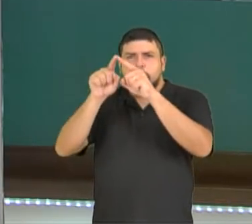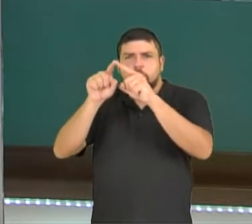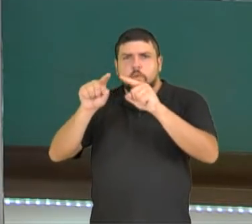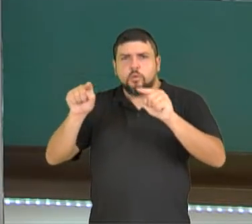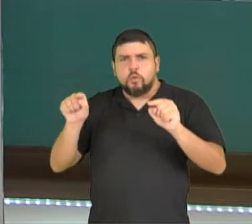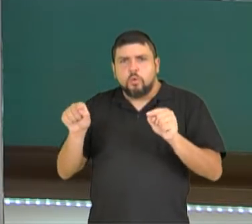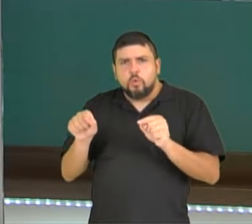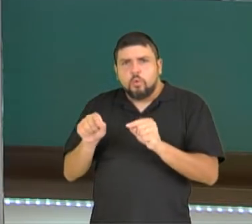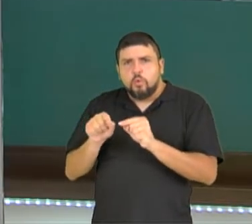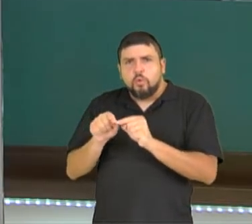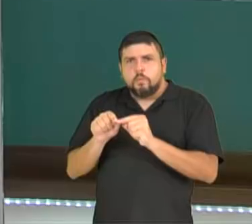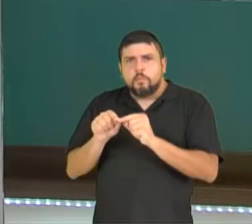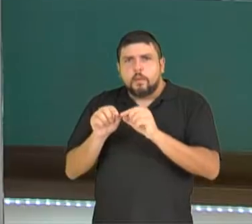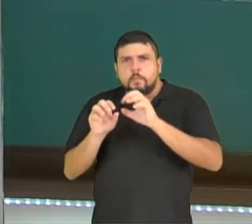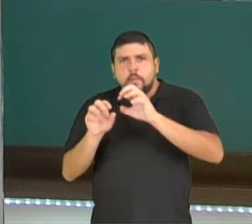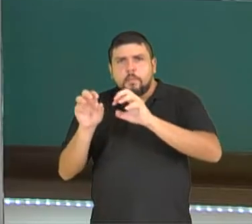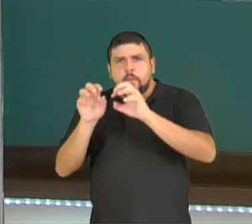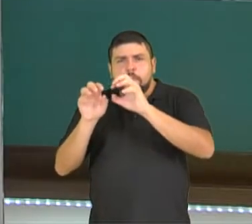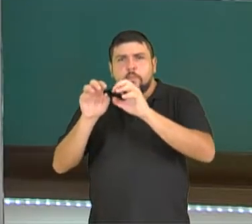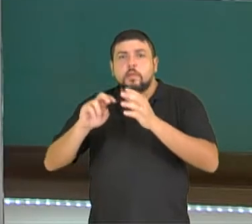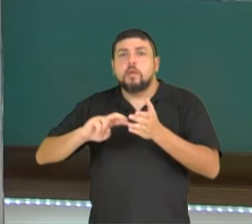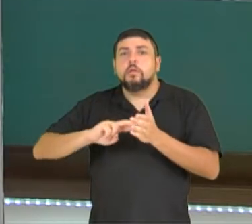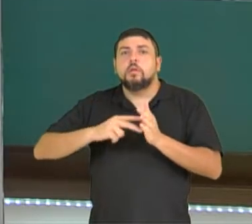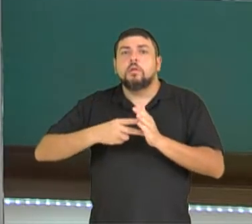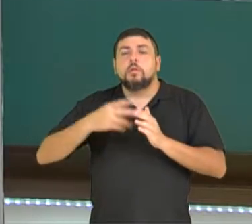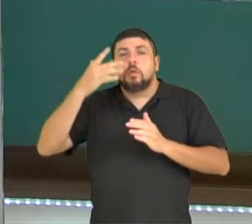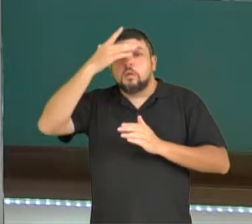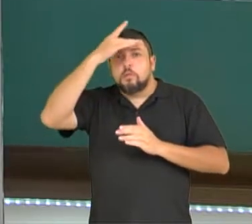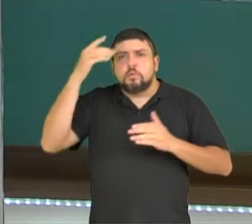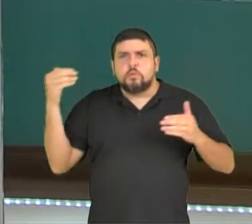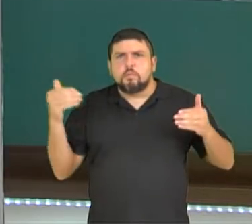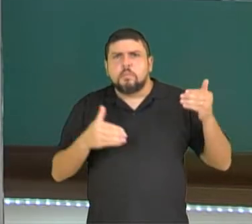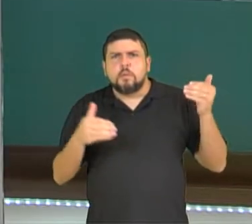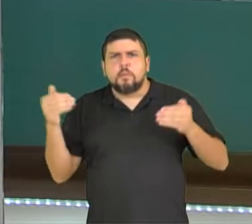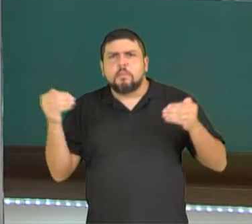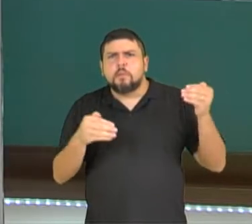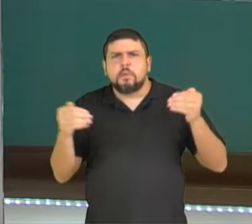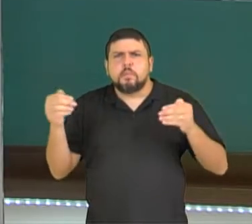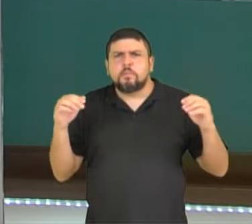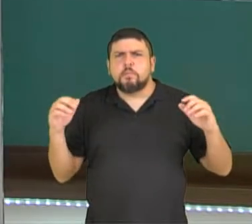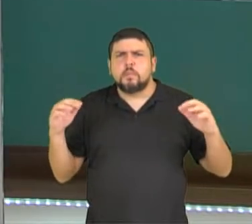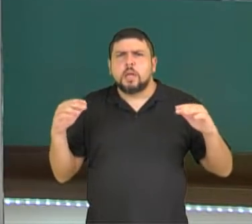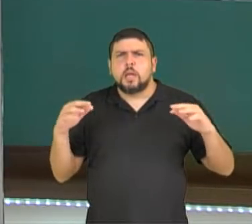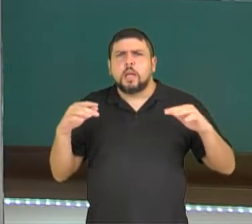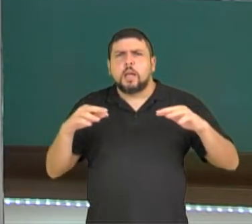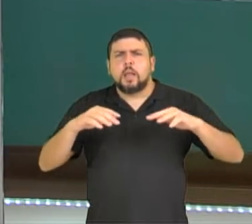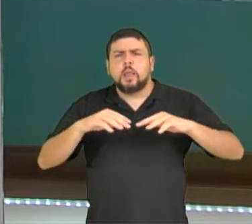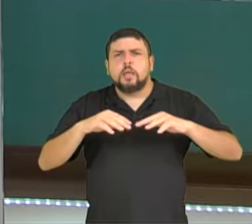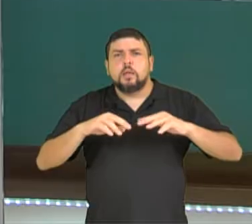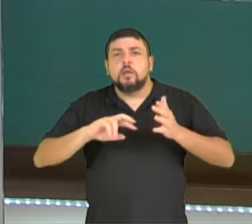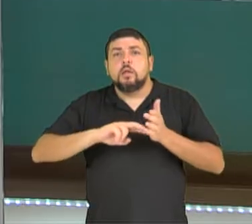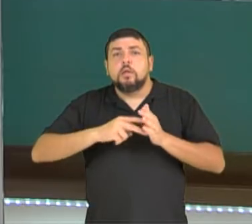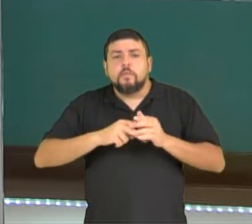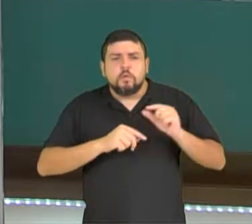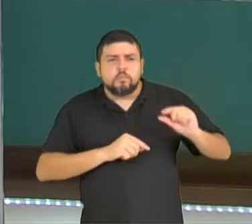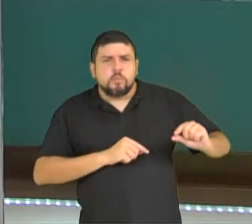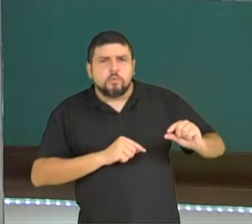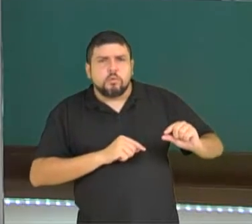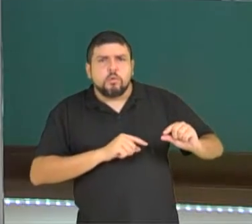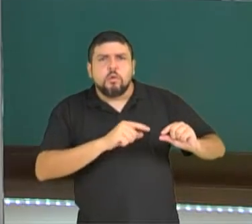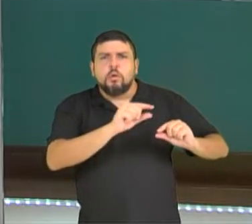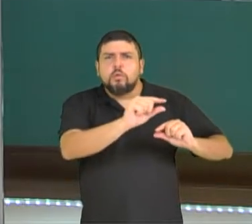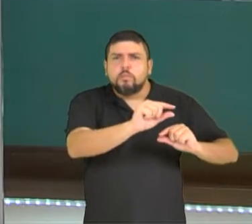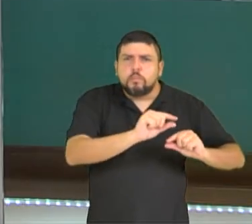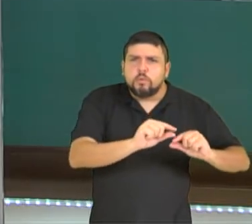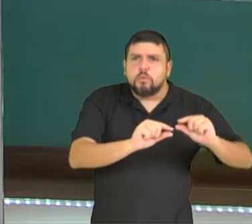a participação de muitas pessoas. Ou seja, de gota em gota significa cada pessoa doando um pouco